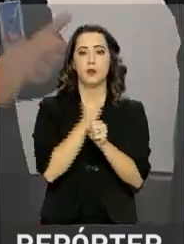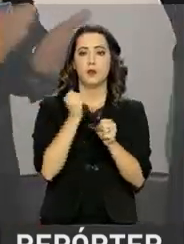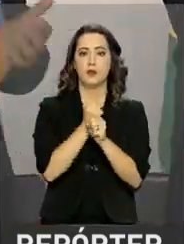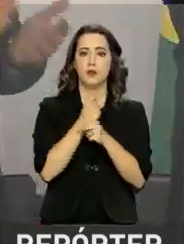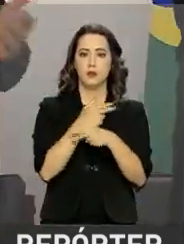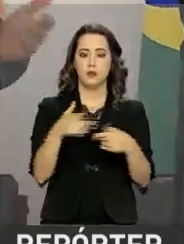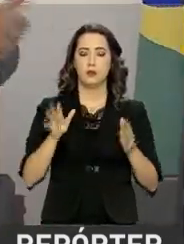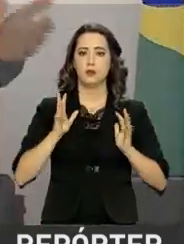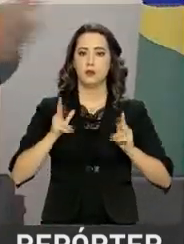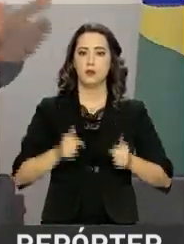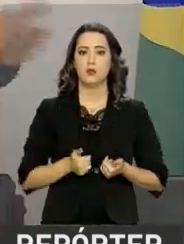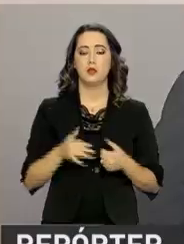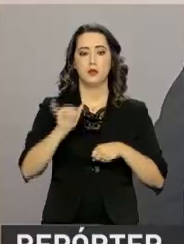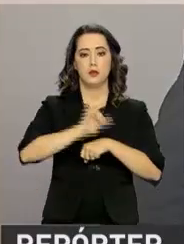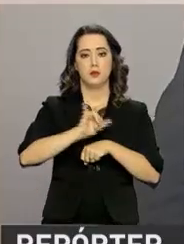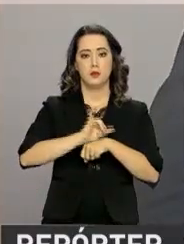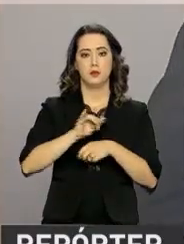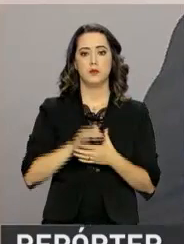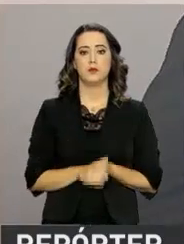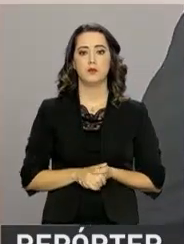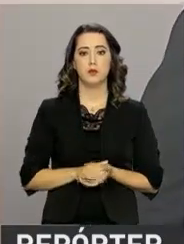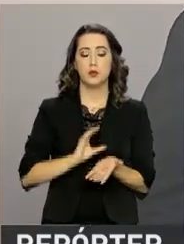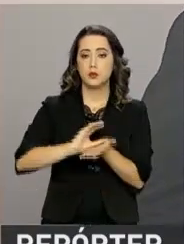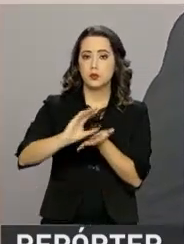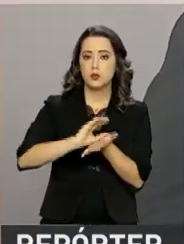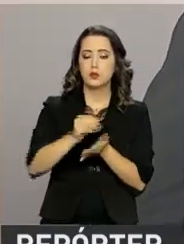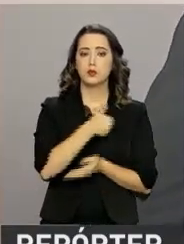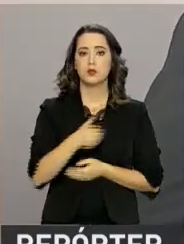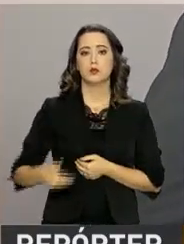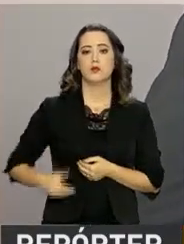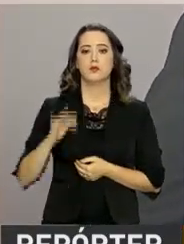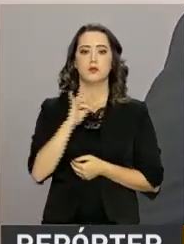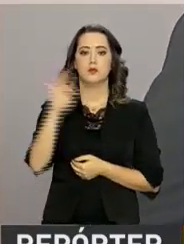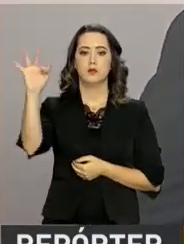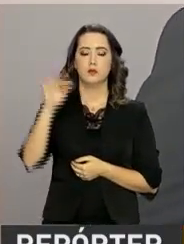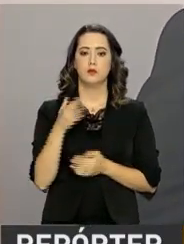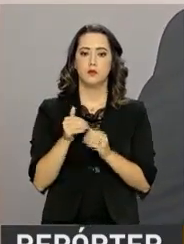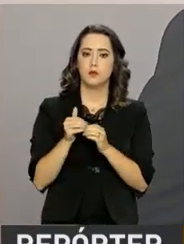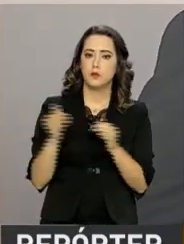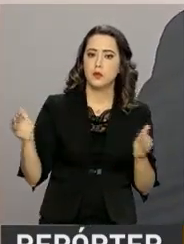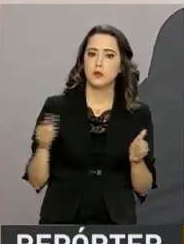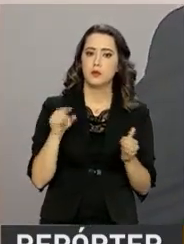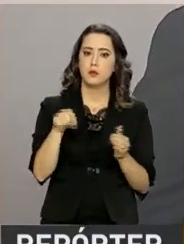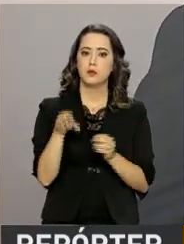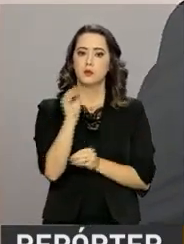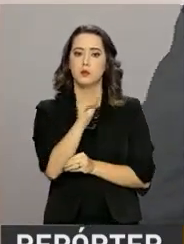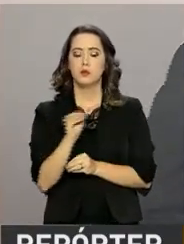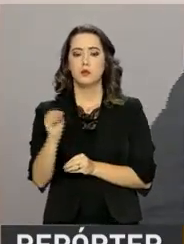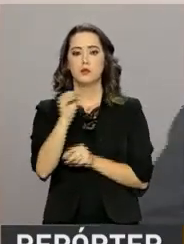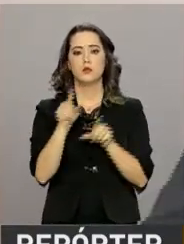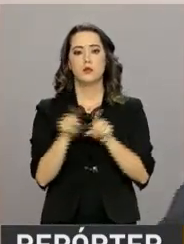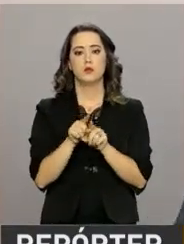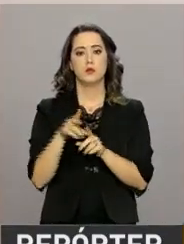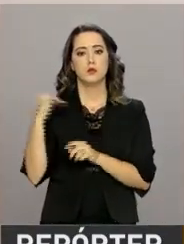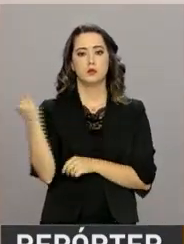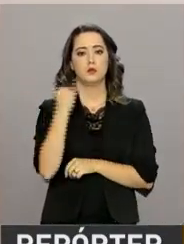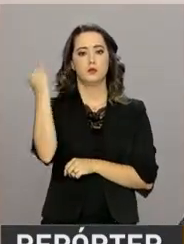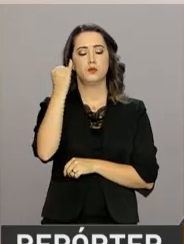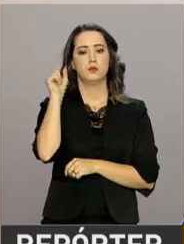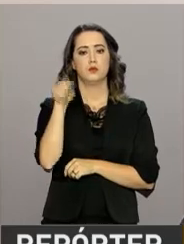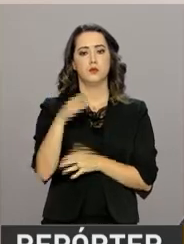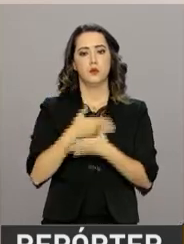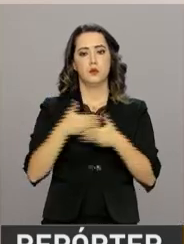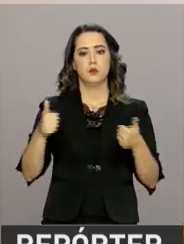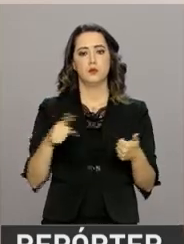na capital do piauí investimentos do governo federal para ampliação recuperação e fundamentalmente para